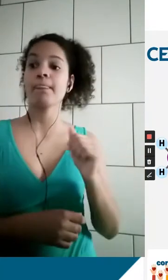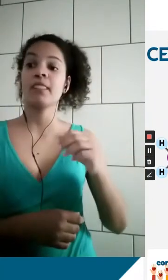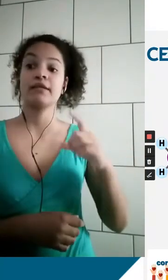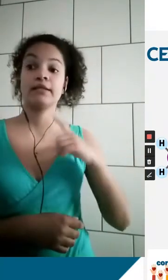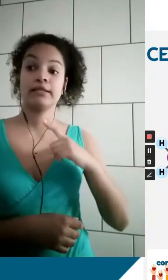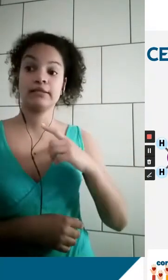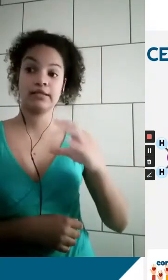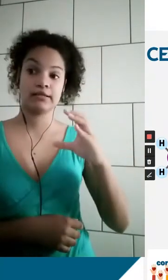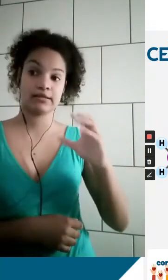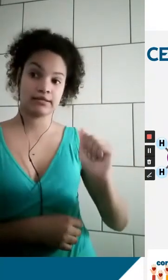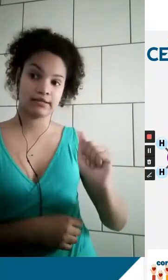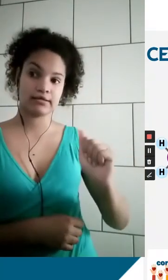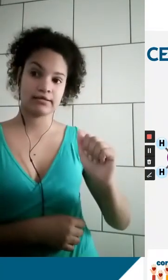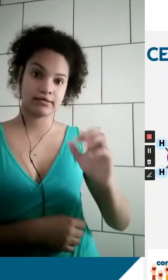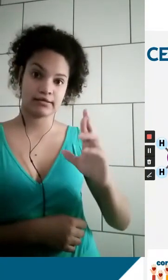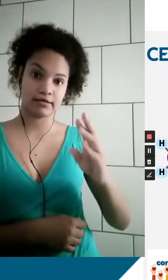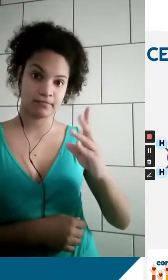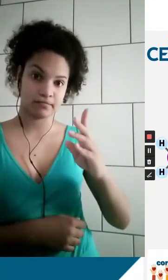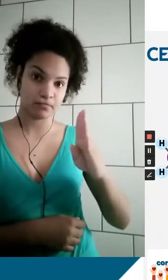carboxila, o